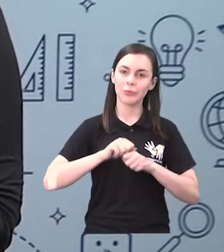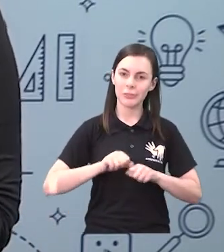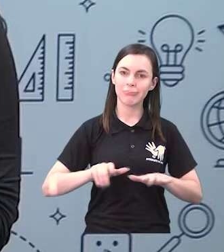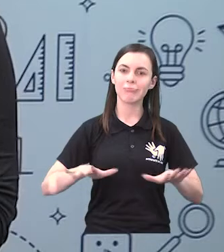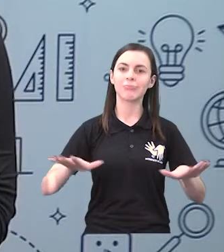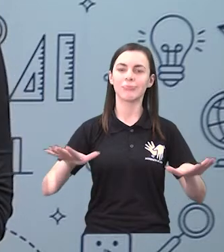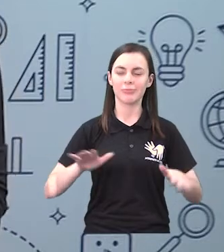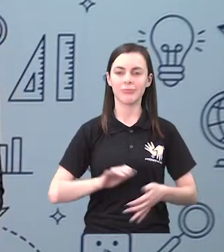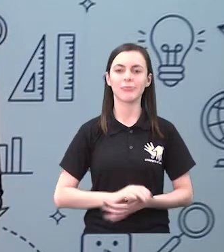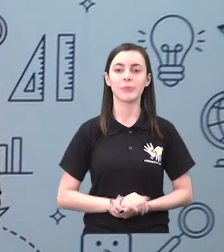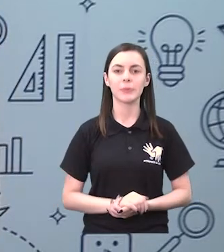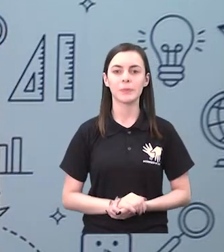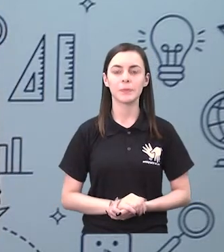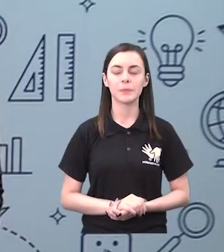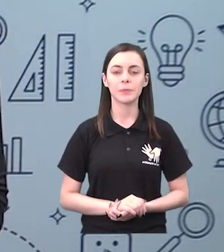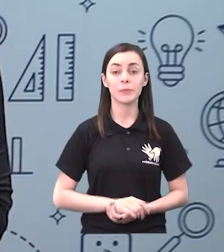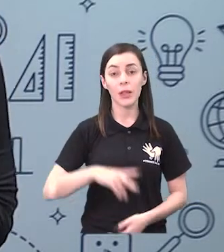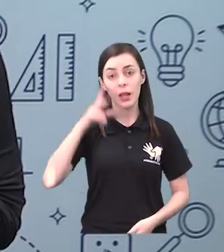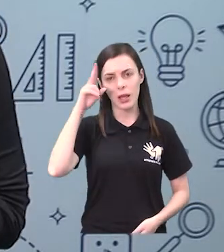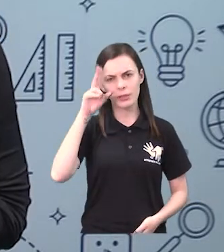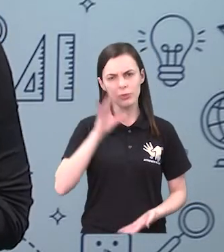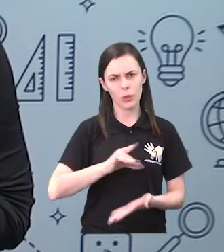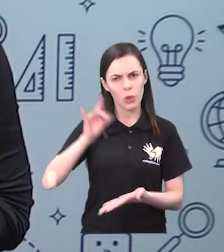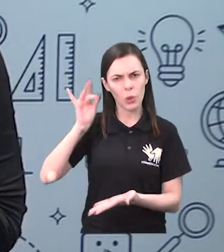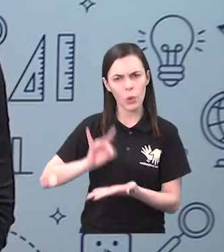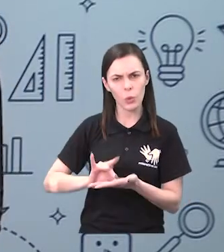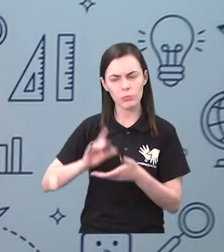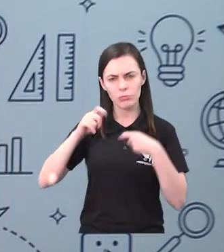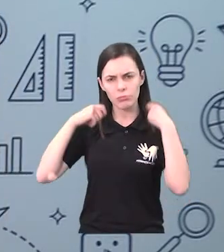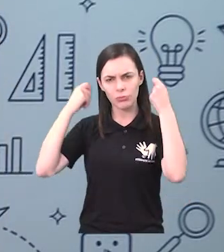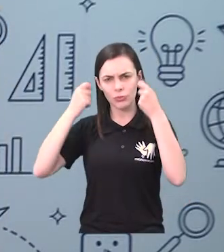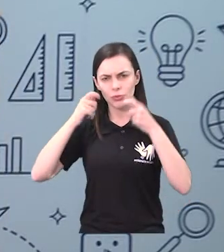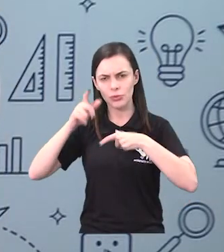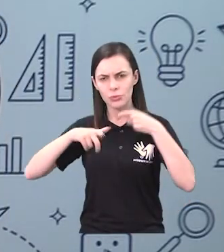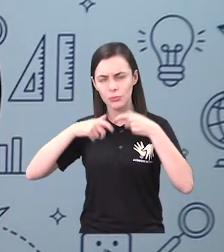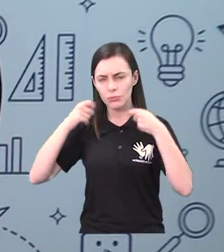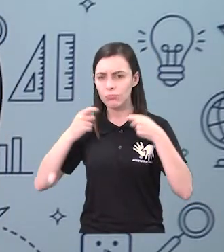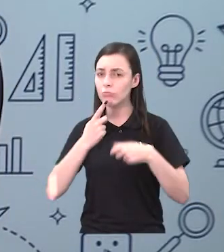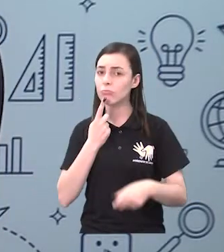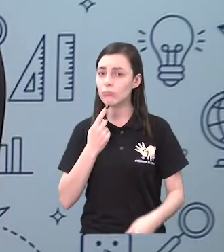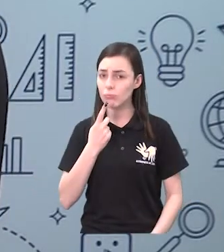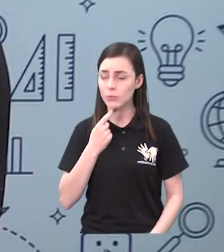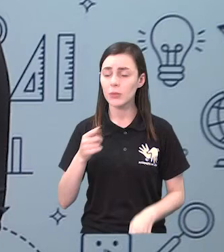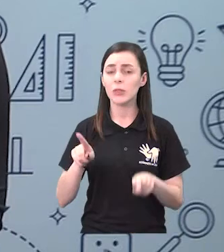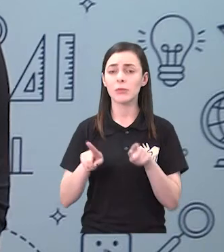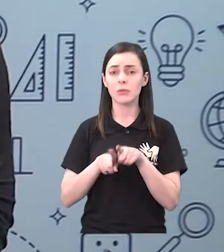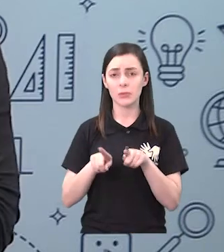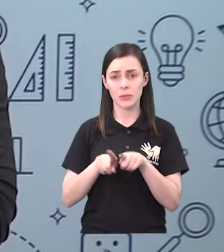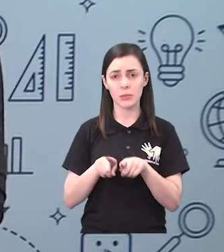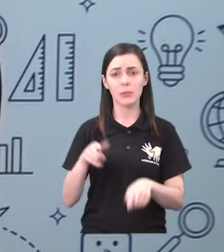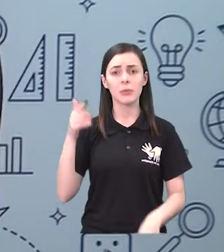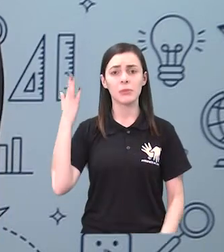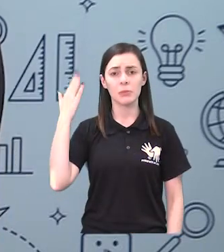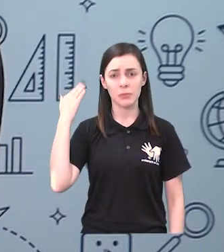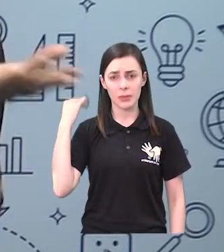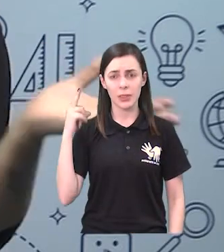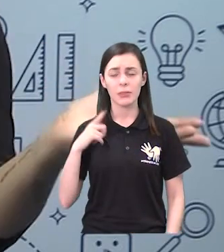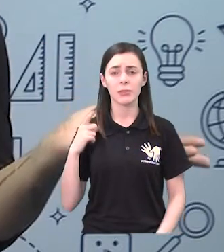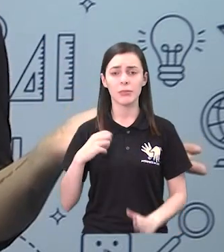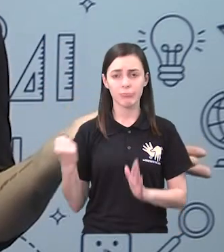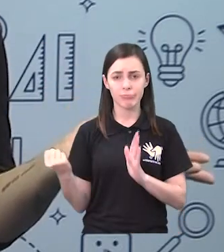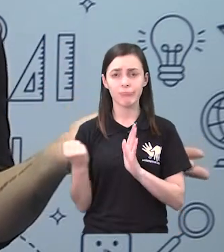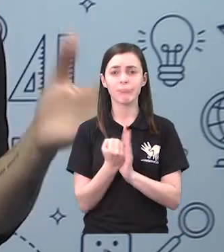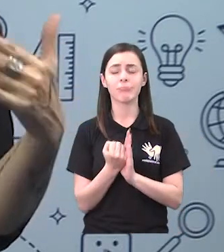longe a história original que é a da Chapeuzinho Vermelho também foi registrada